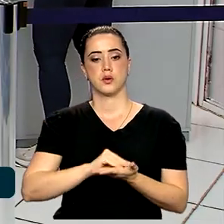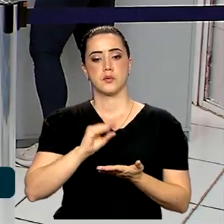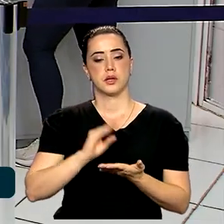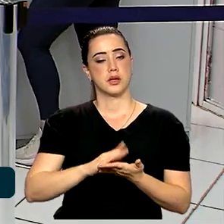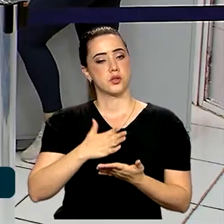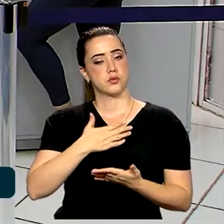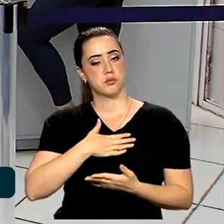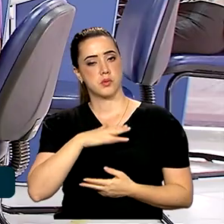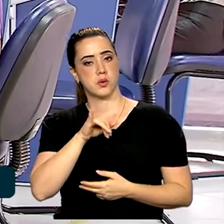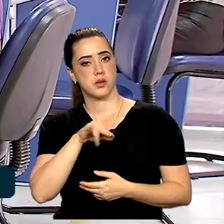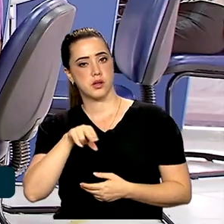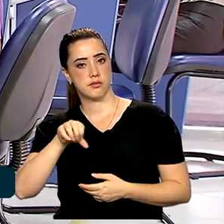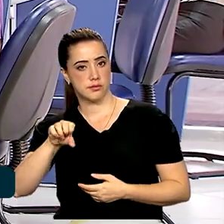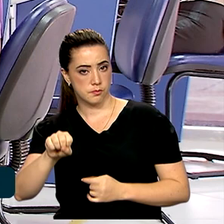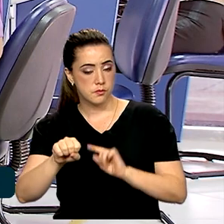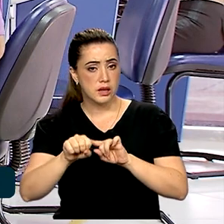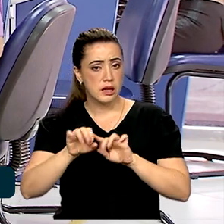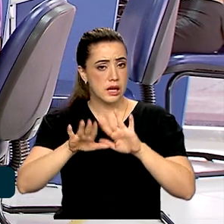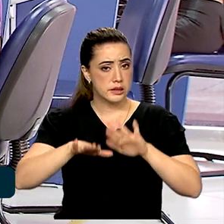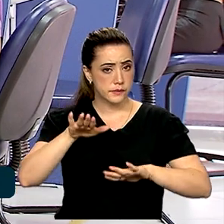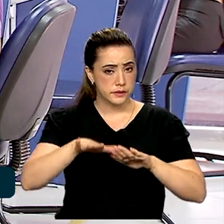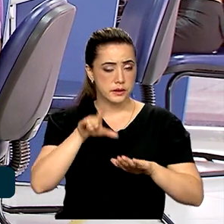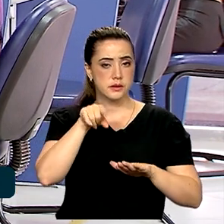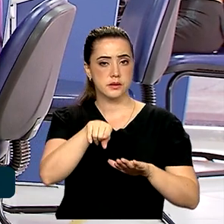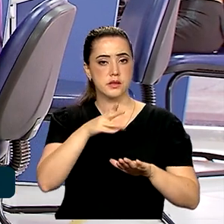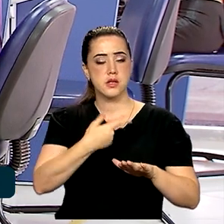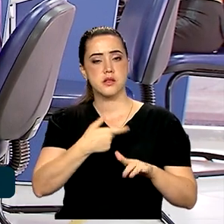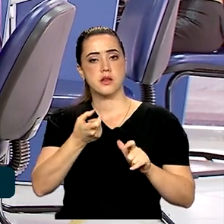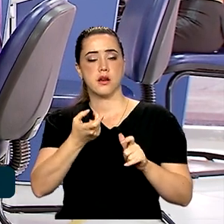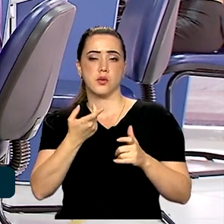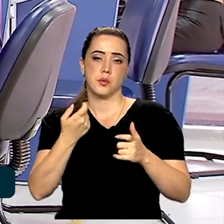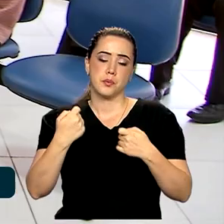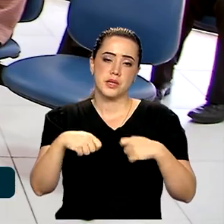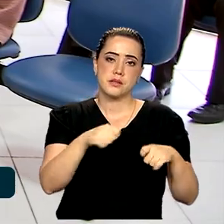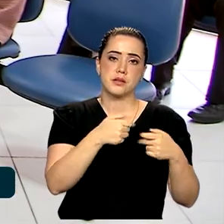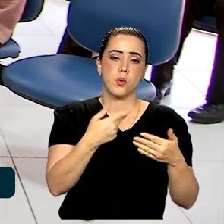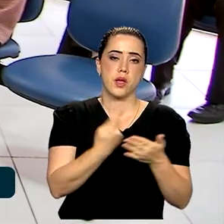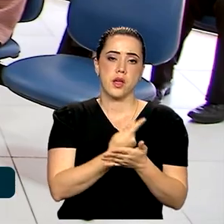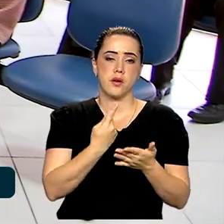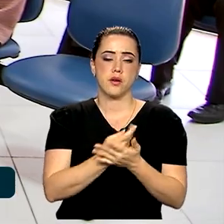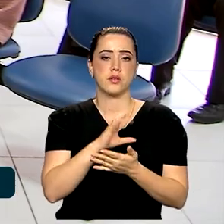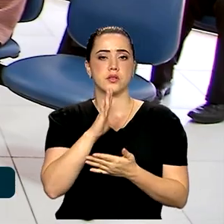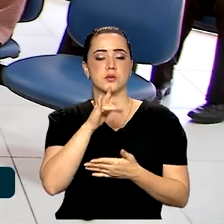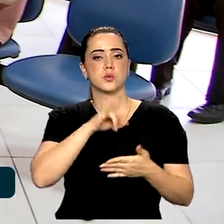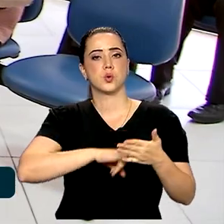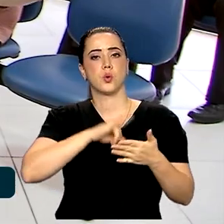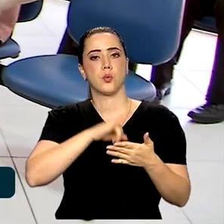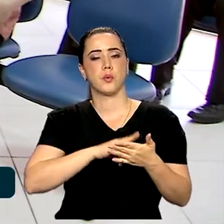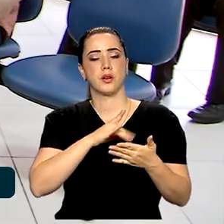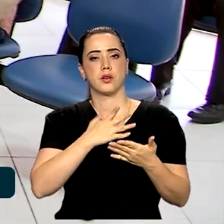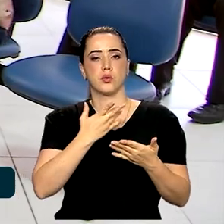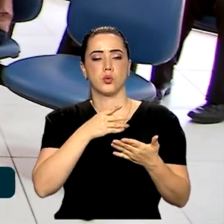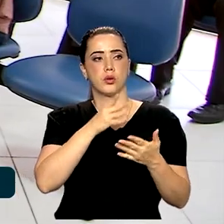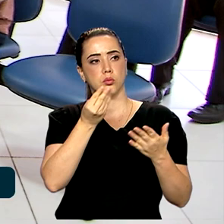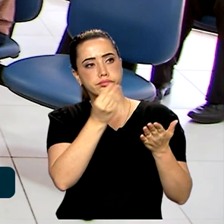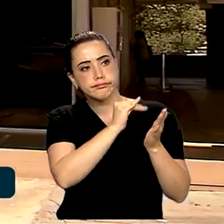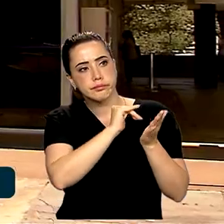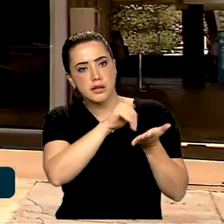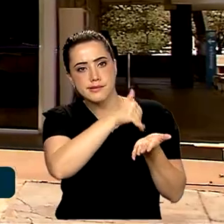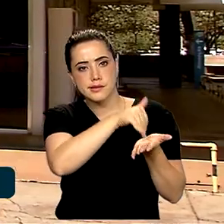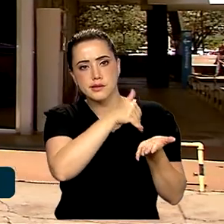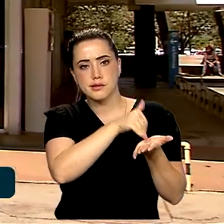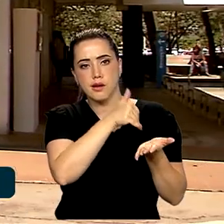Meu INSS. Geralmente, a pendência acontece por conta de um cadastro desatualizado. Por isso,